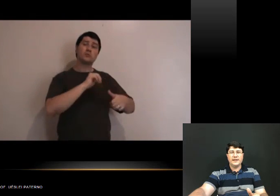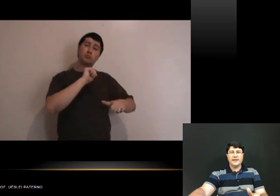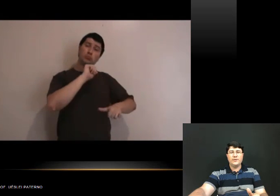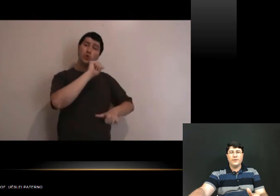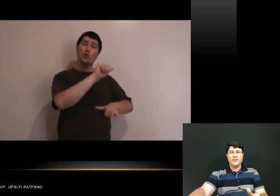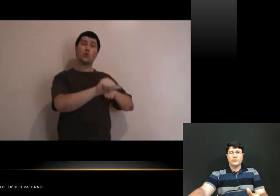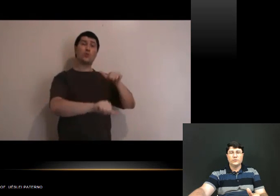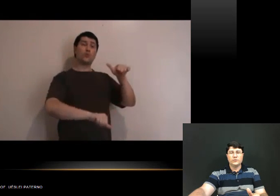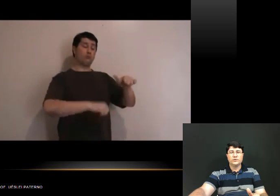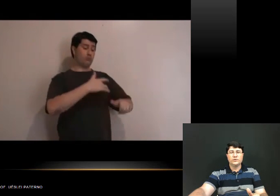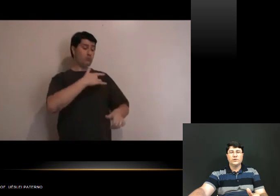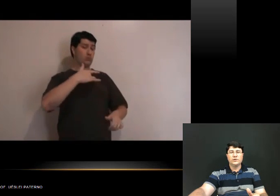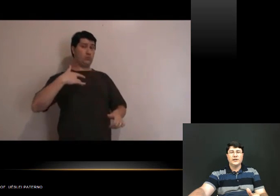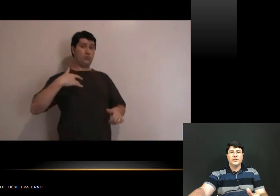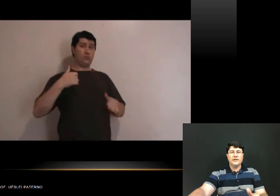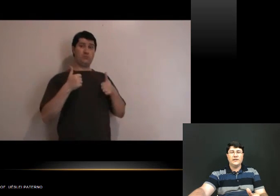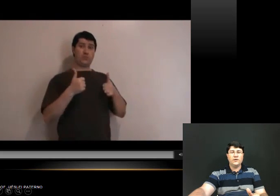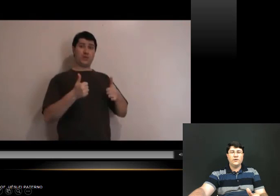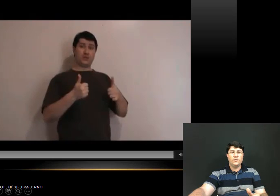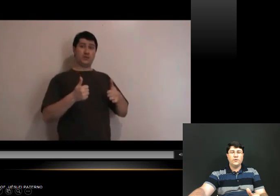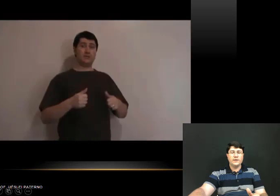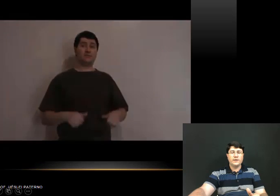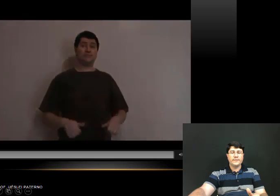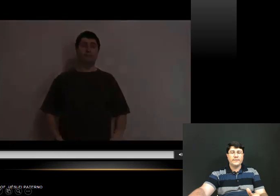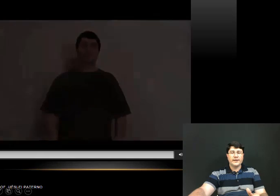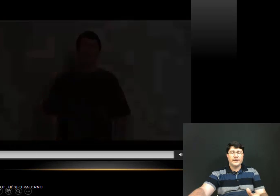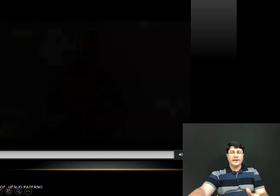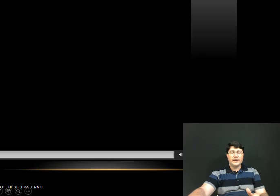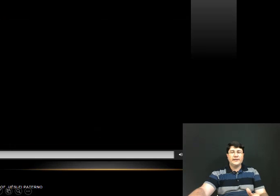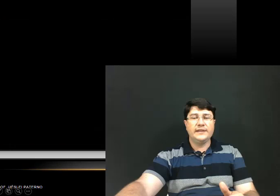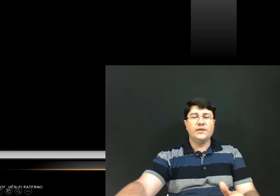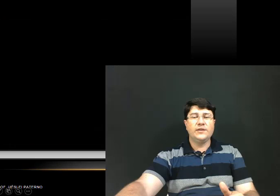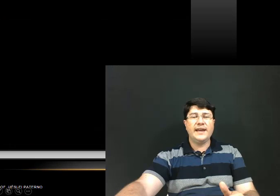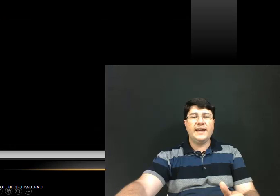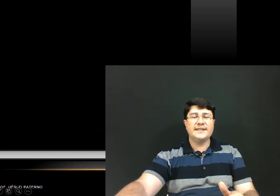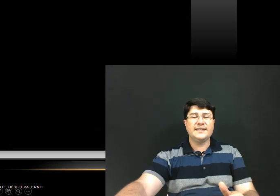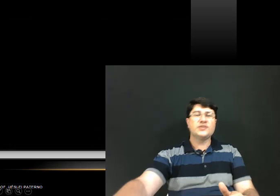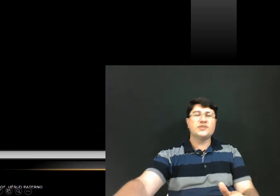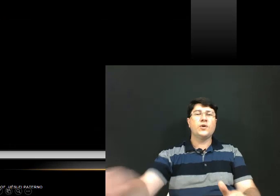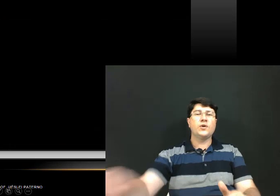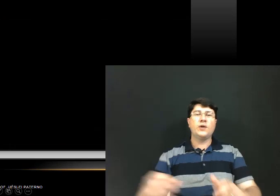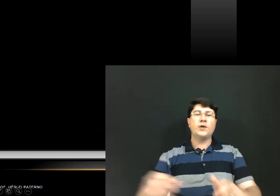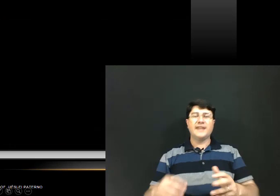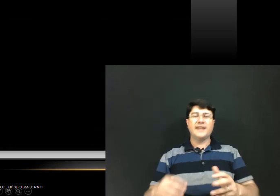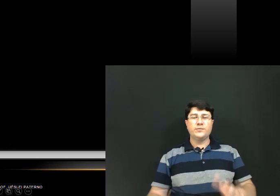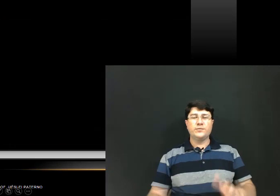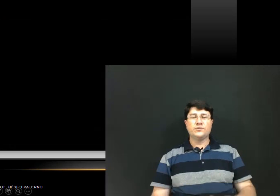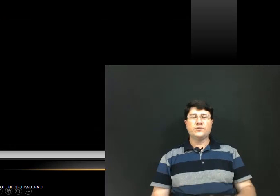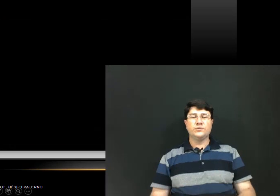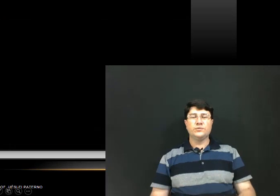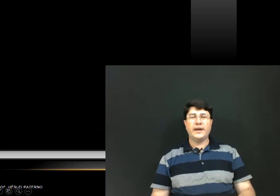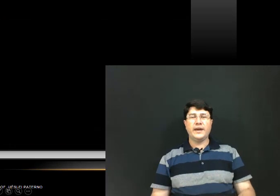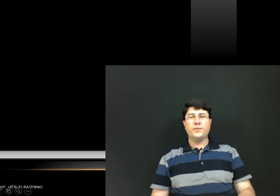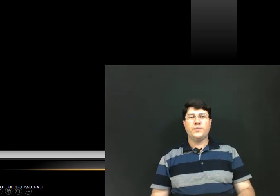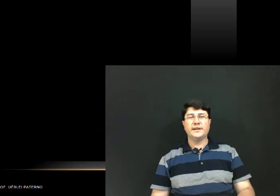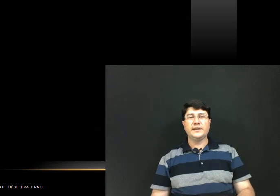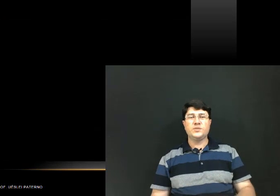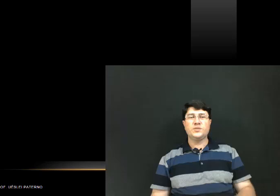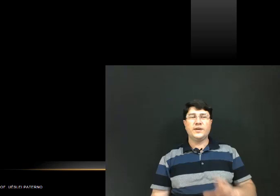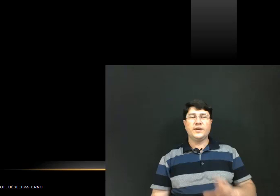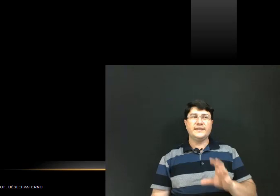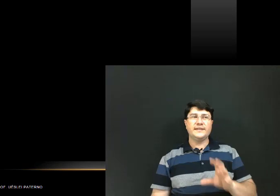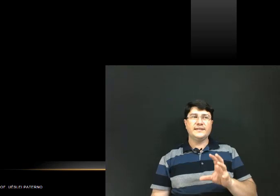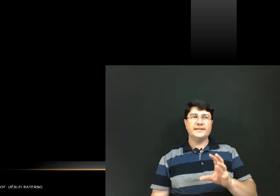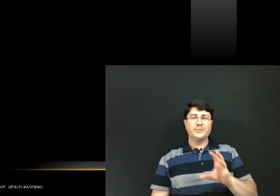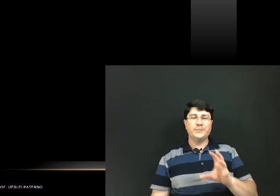passando o tempo, ela mudou e ficou boa. Então, essa questão de colocar o tempo junto é